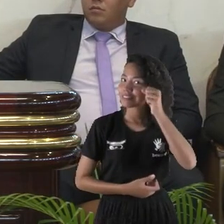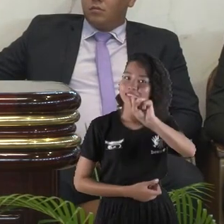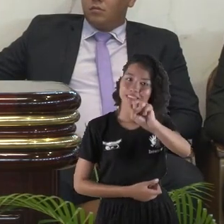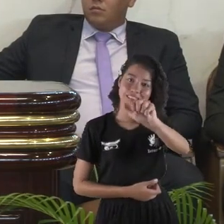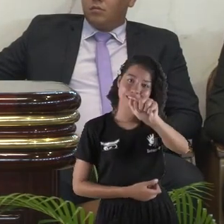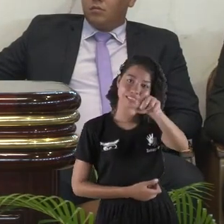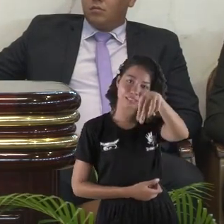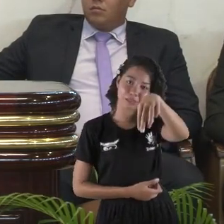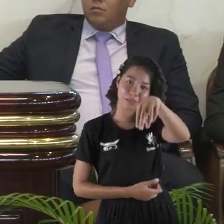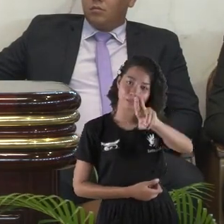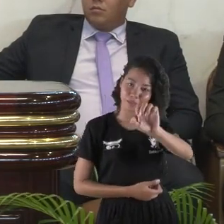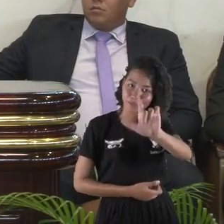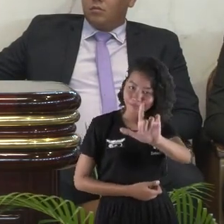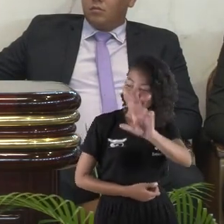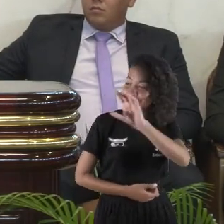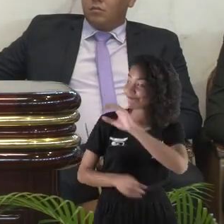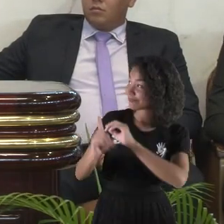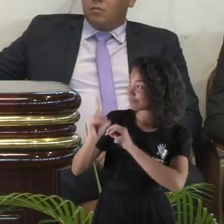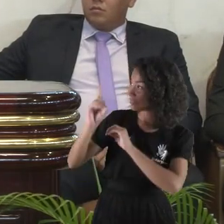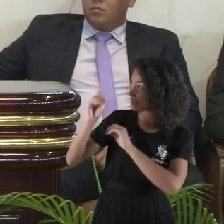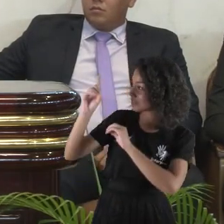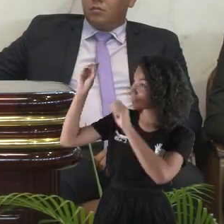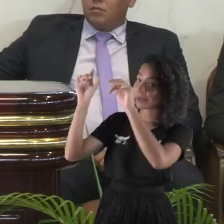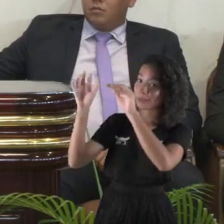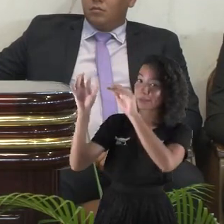Deus continue vos abençoando.